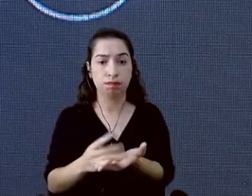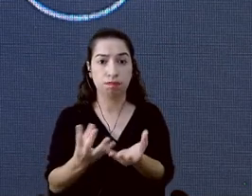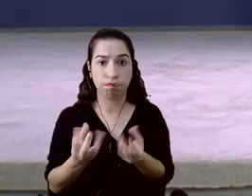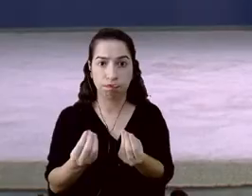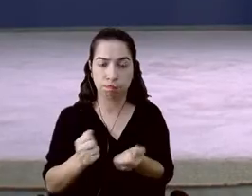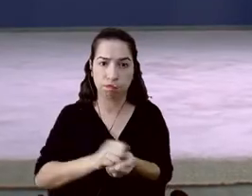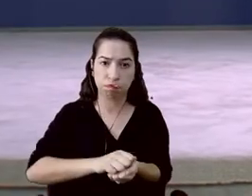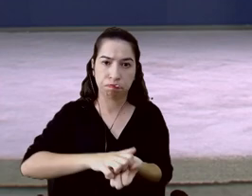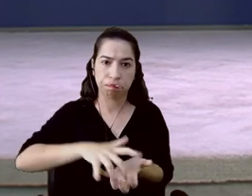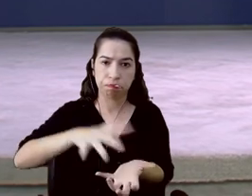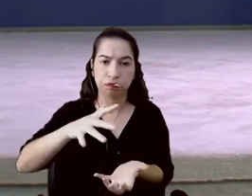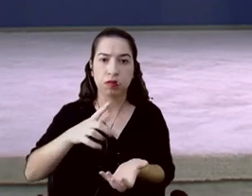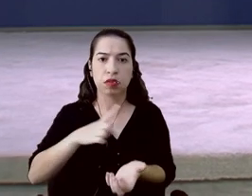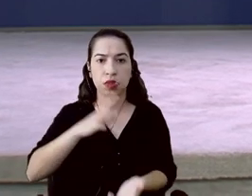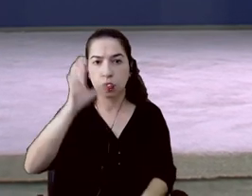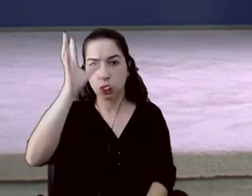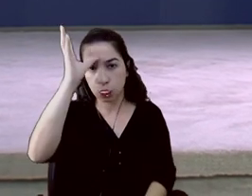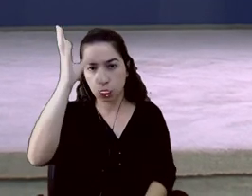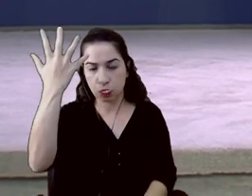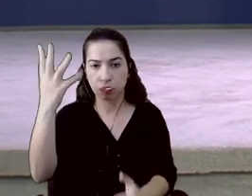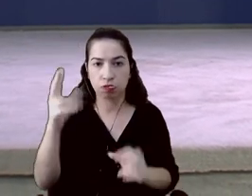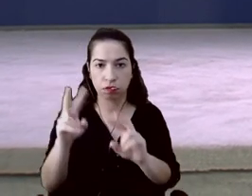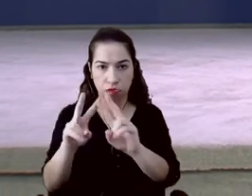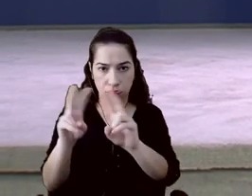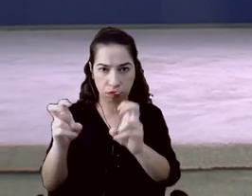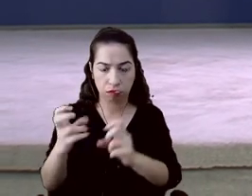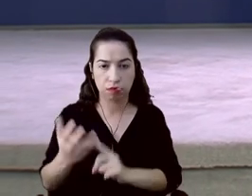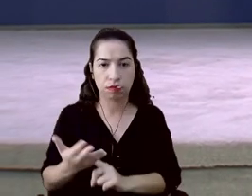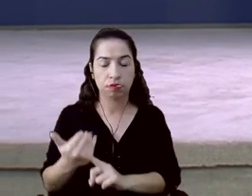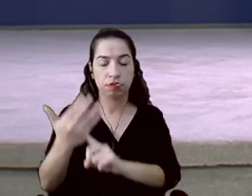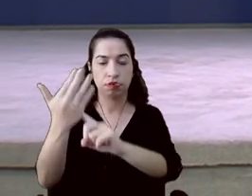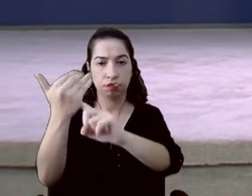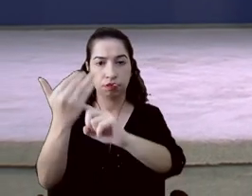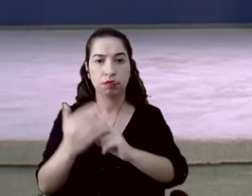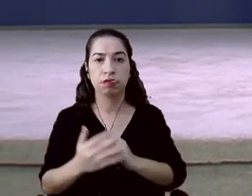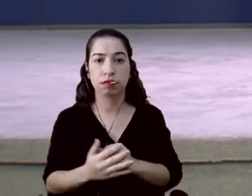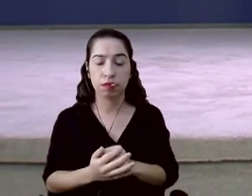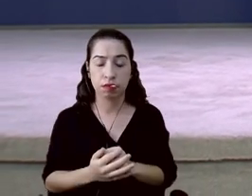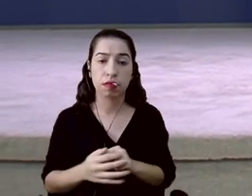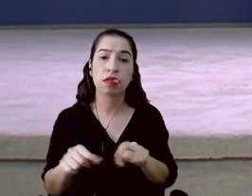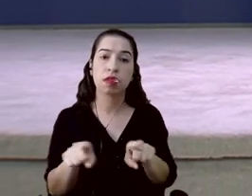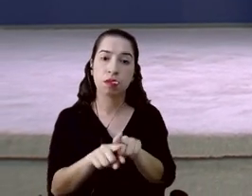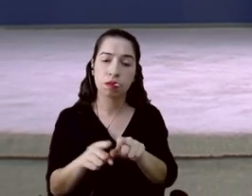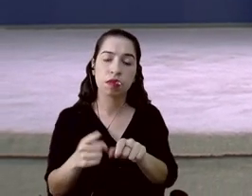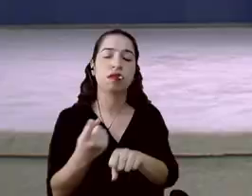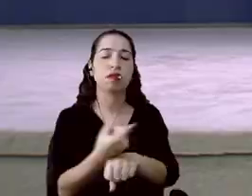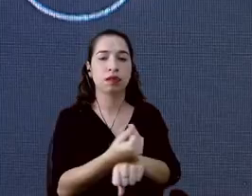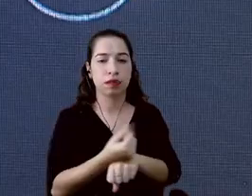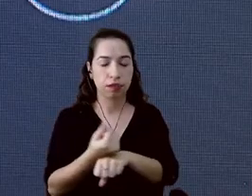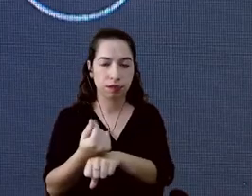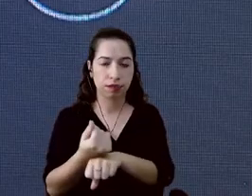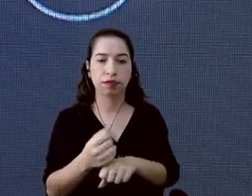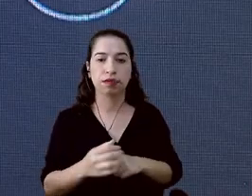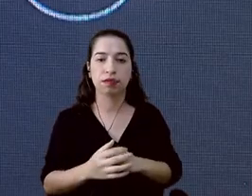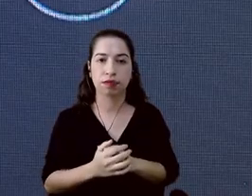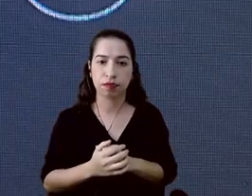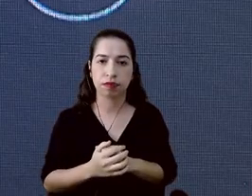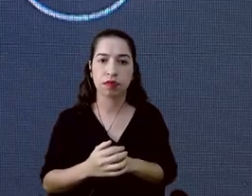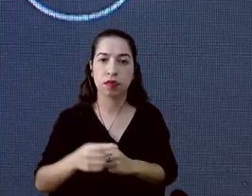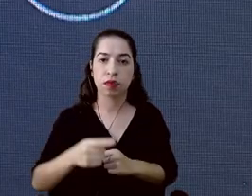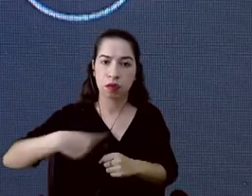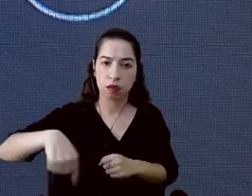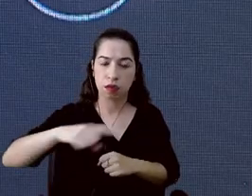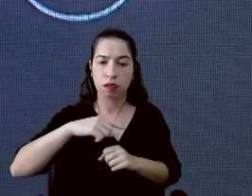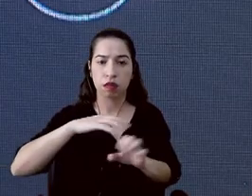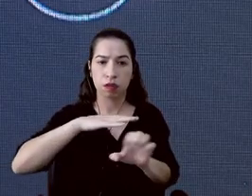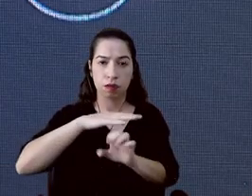de soluções tecnológicas e por outro lado financeiro mesmo né a gente tem é uma empresa de serviços